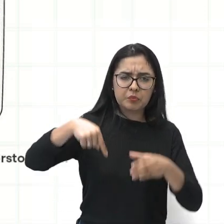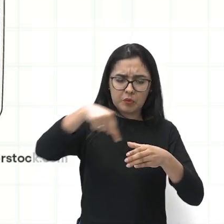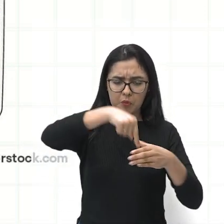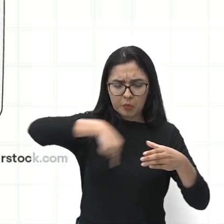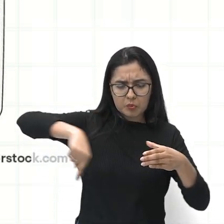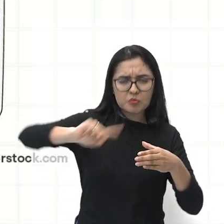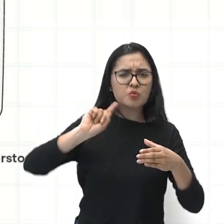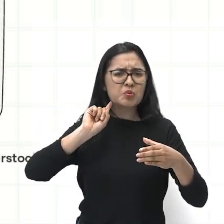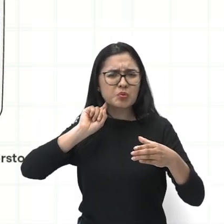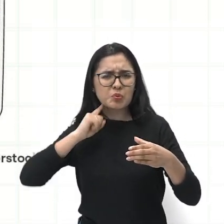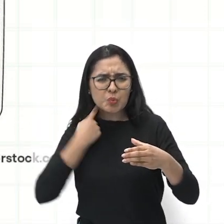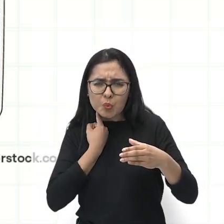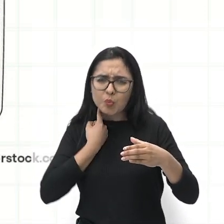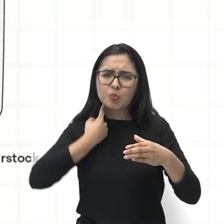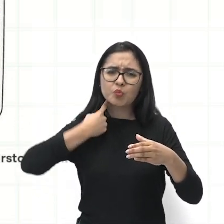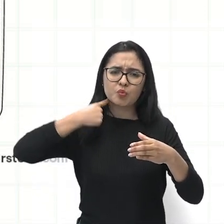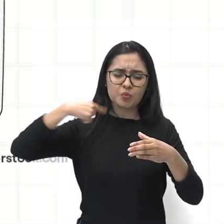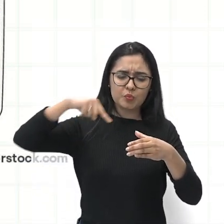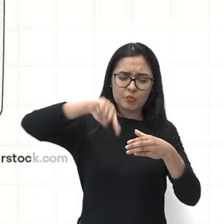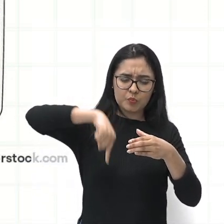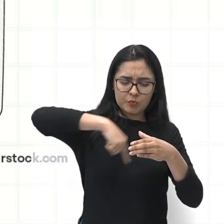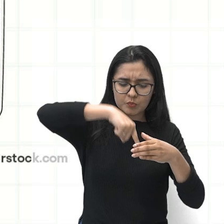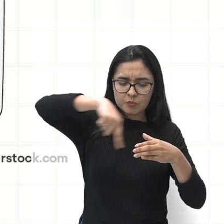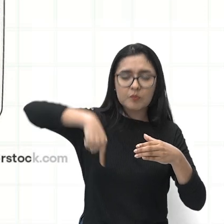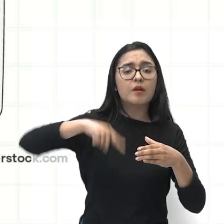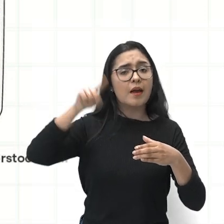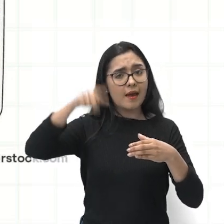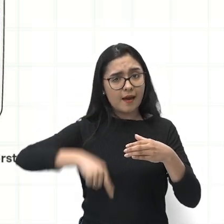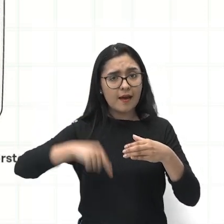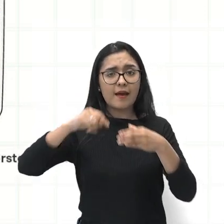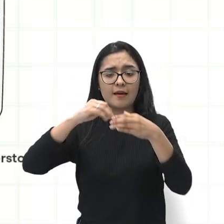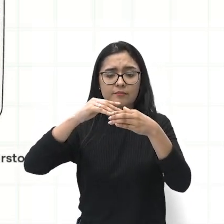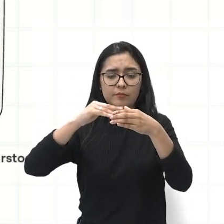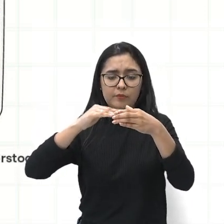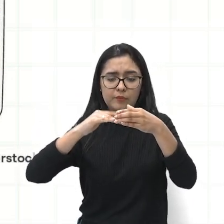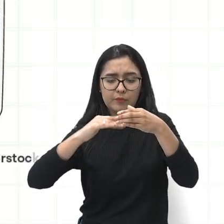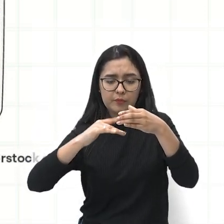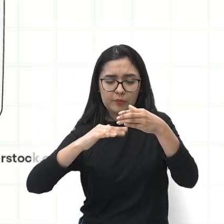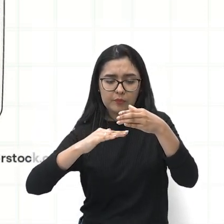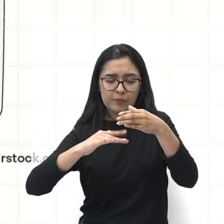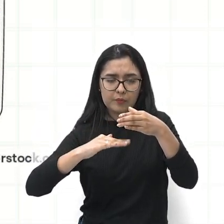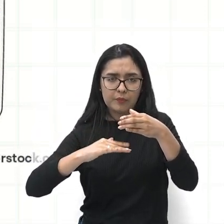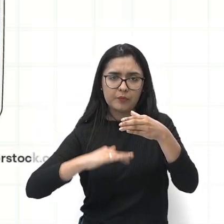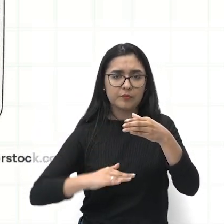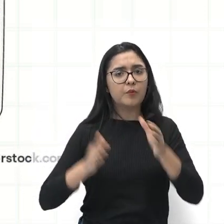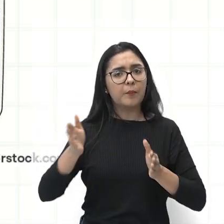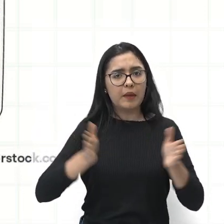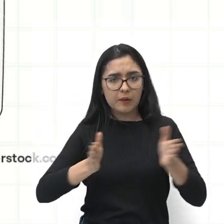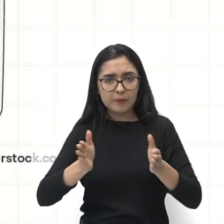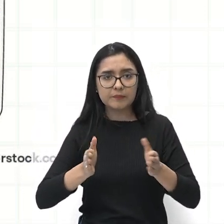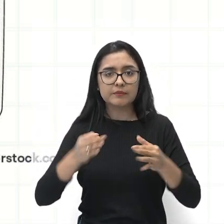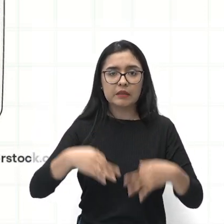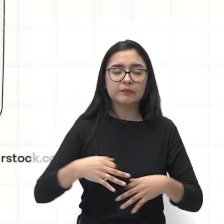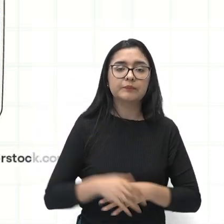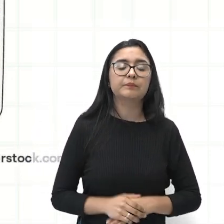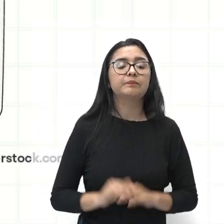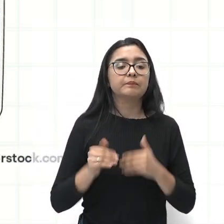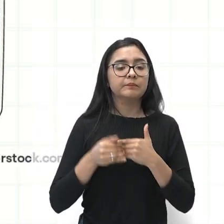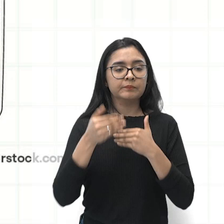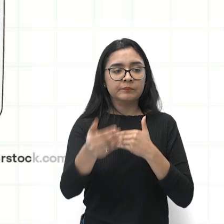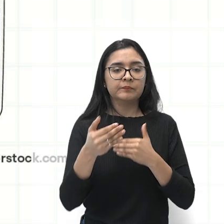cheio, né, de sujeira, que é o quê? A sedimentação que ocorreu durante um período.